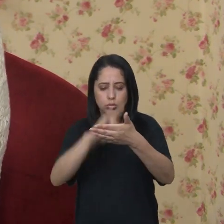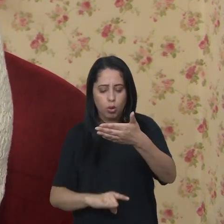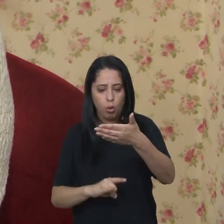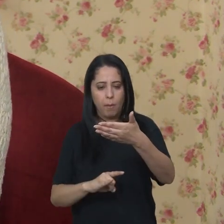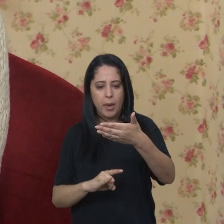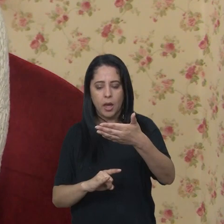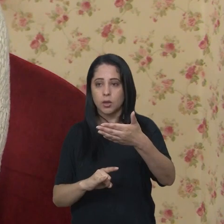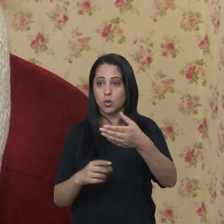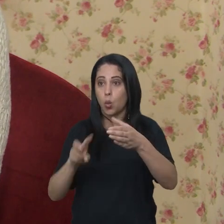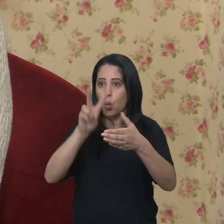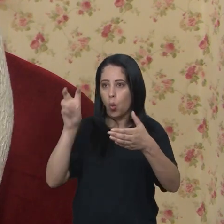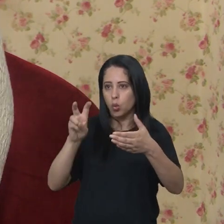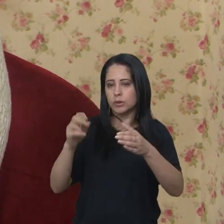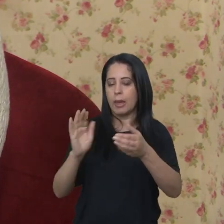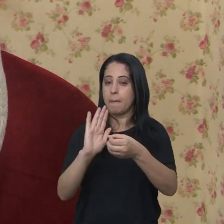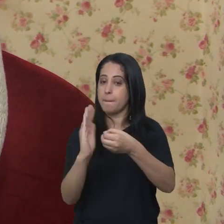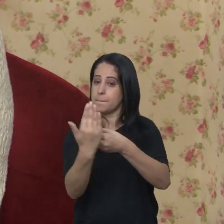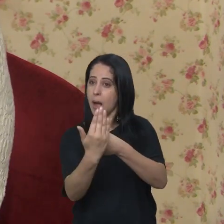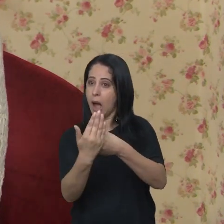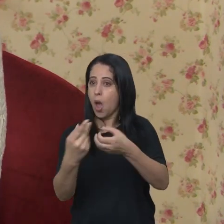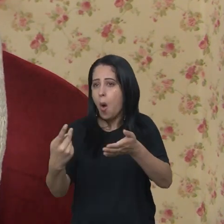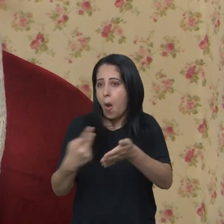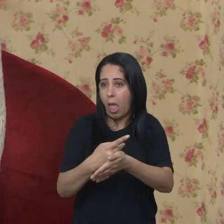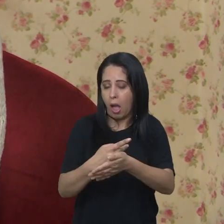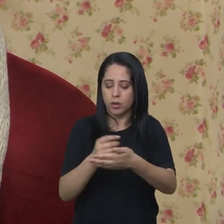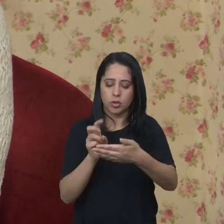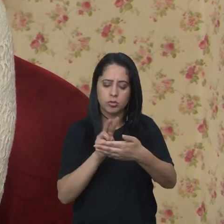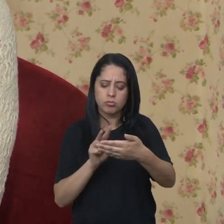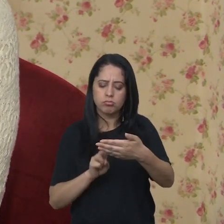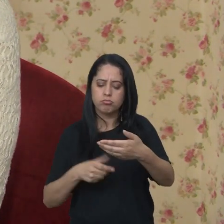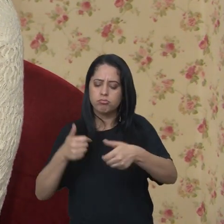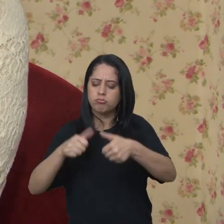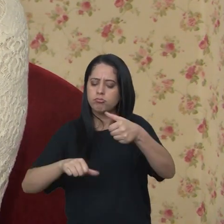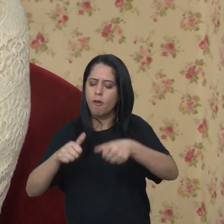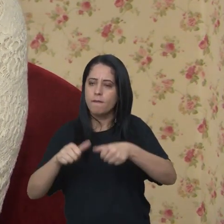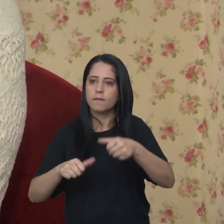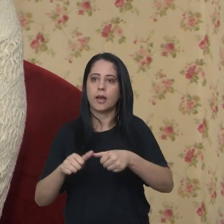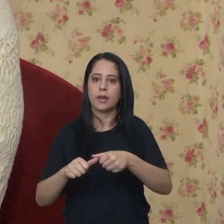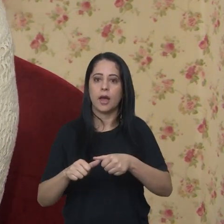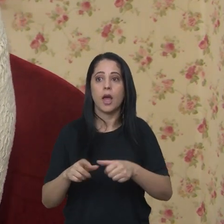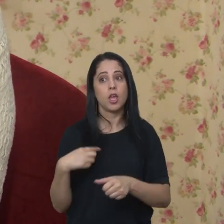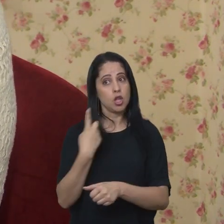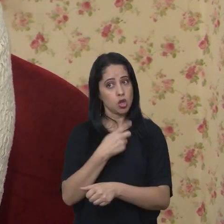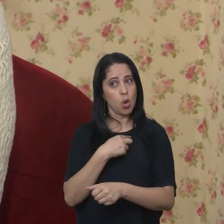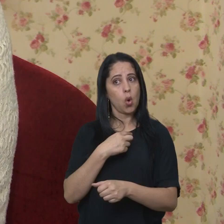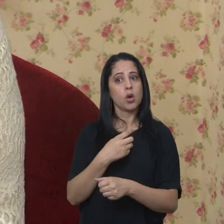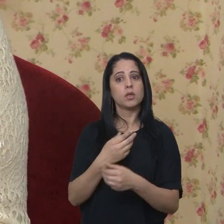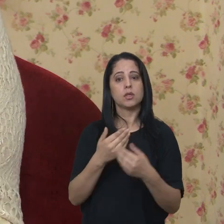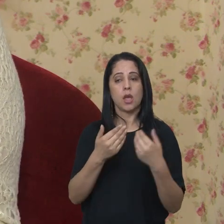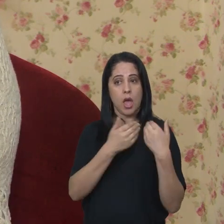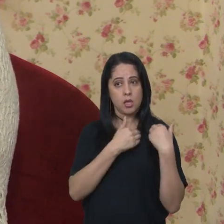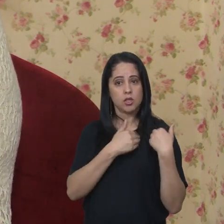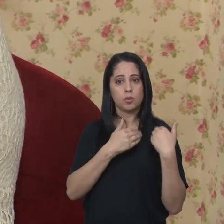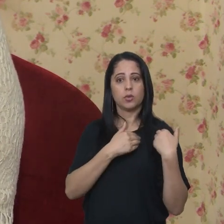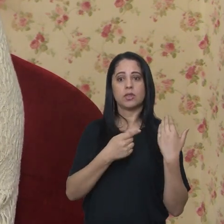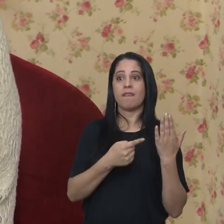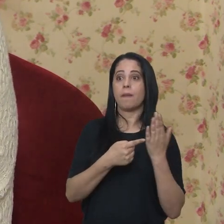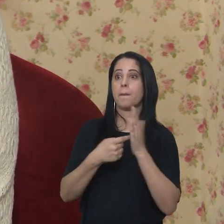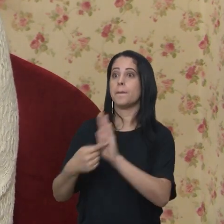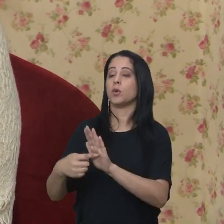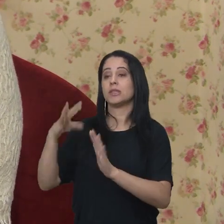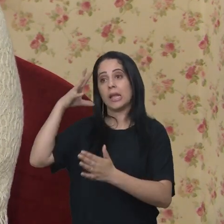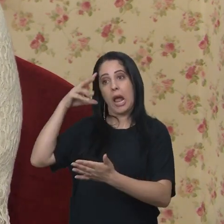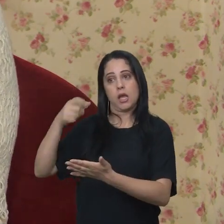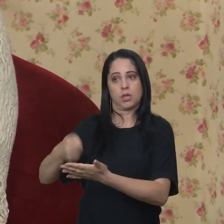sobre os loteamentos irregulares para mudar os parâmetros. Então, eu acho que é o nosso papel da Câmara apontar